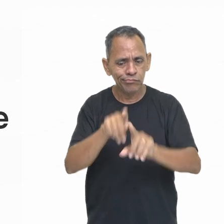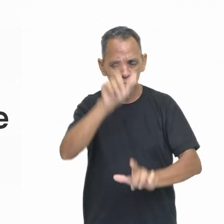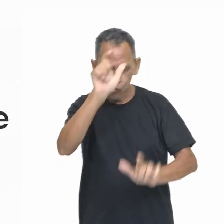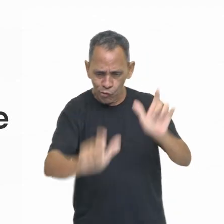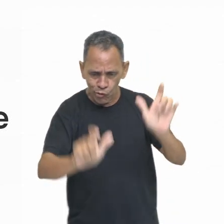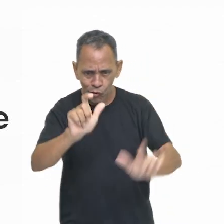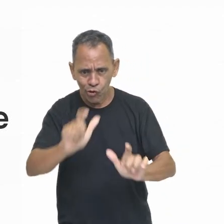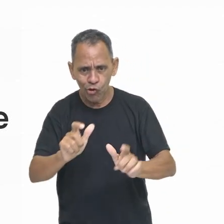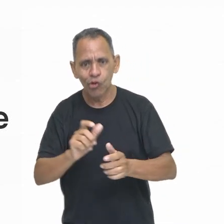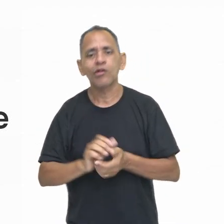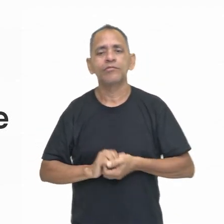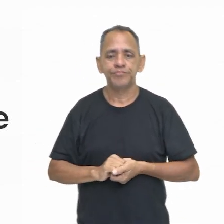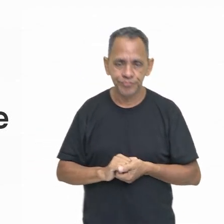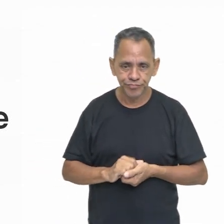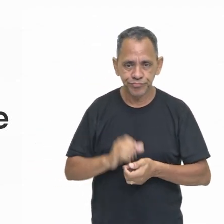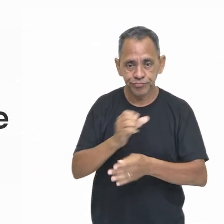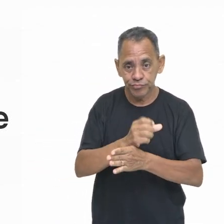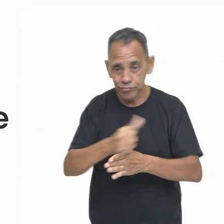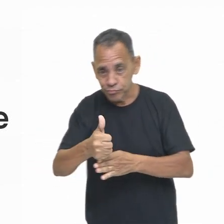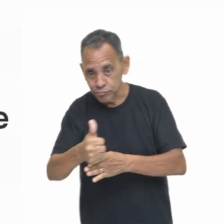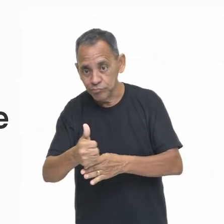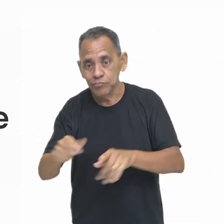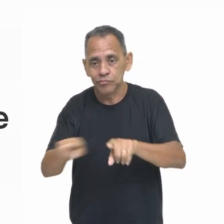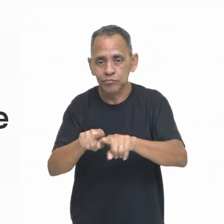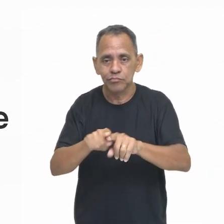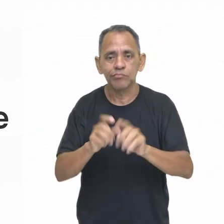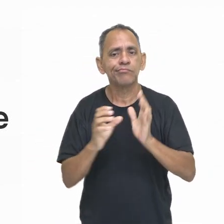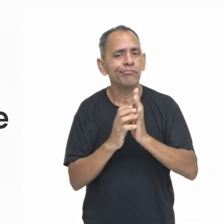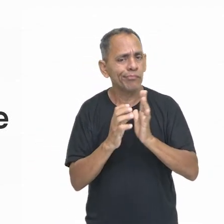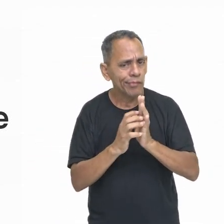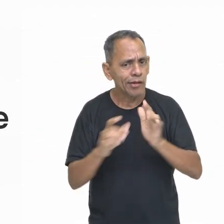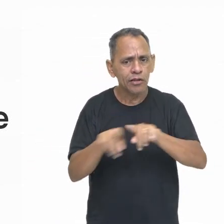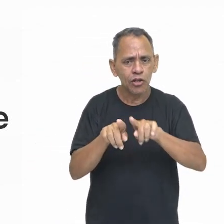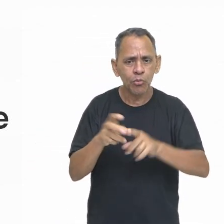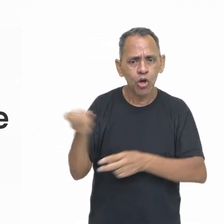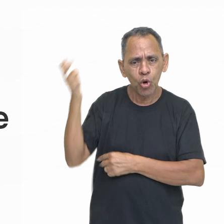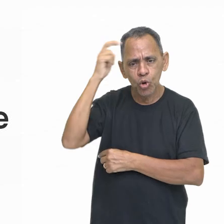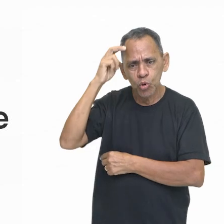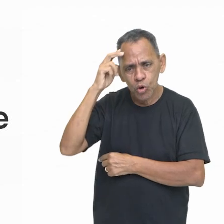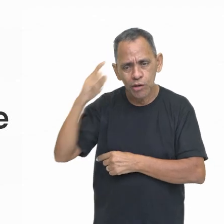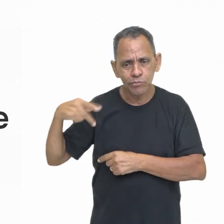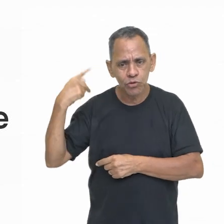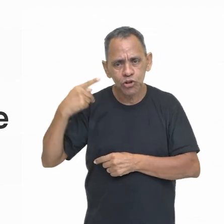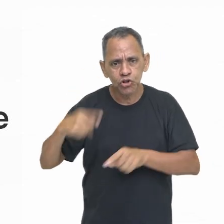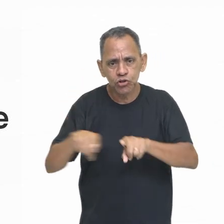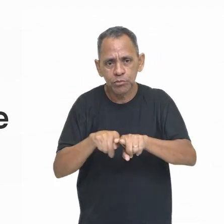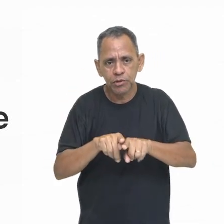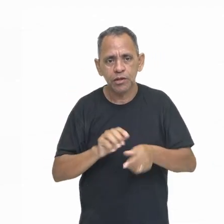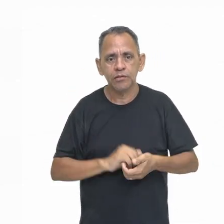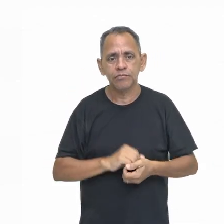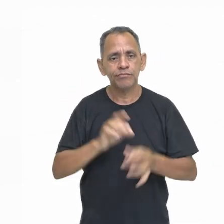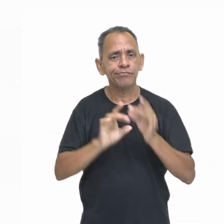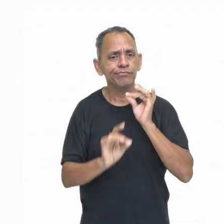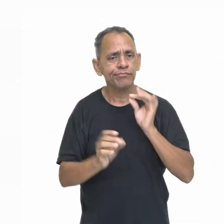mediante os valores morais, éticos, estéticos, culturais e